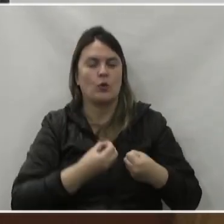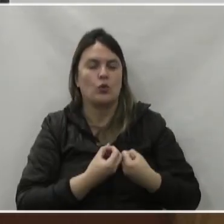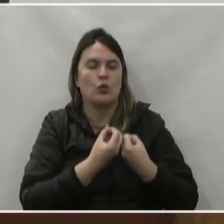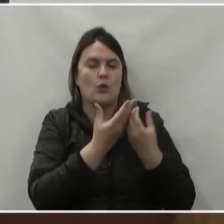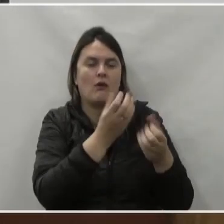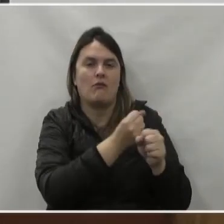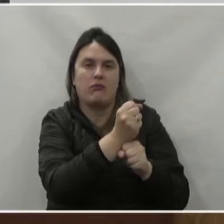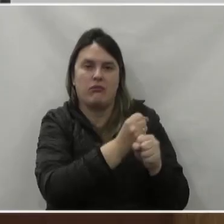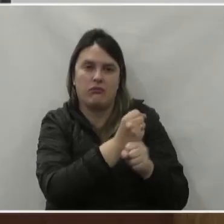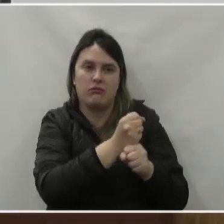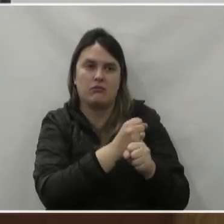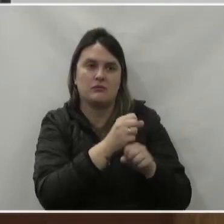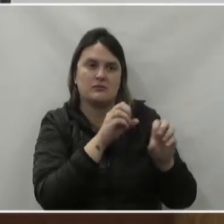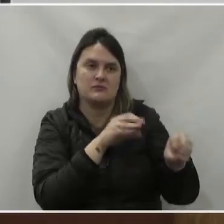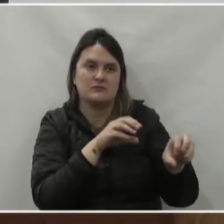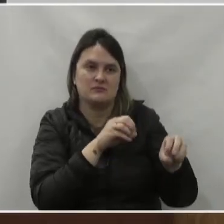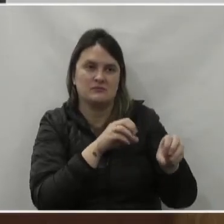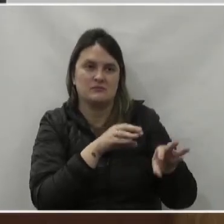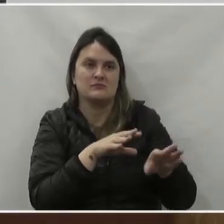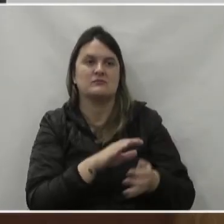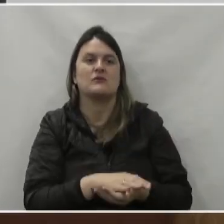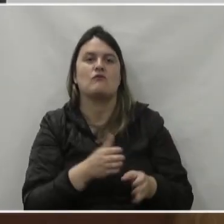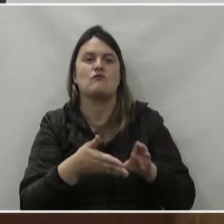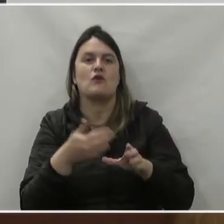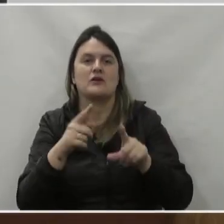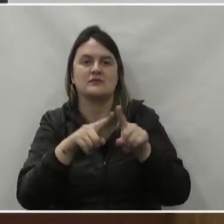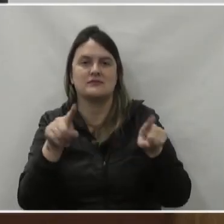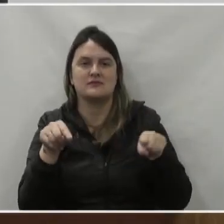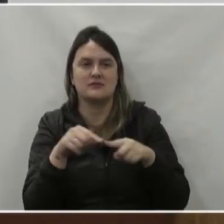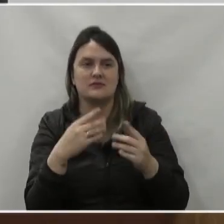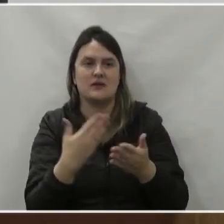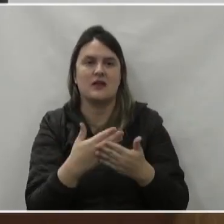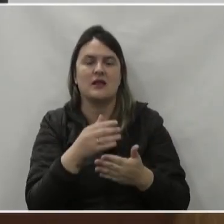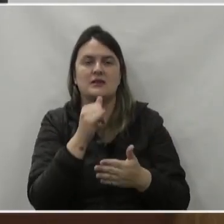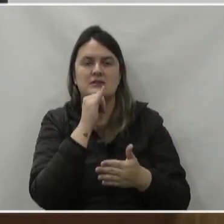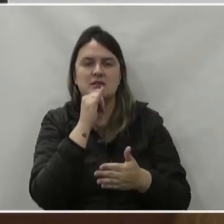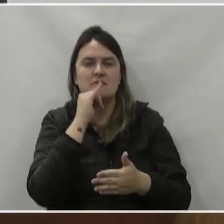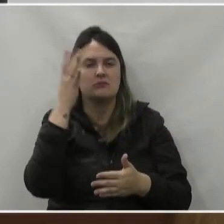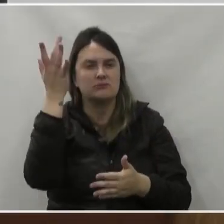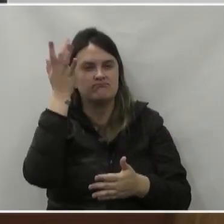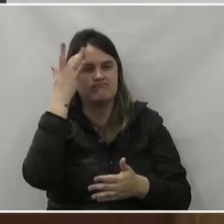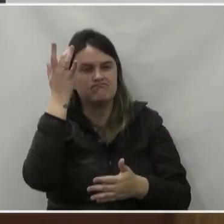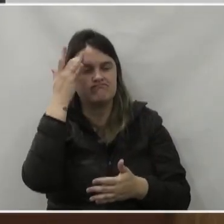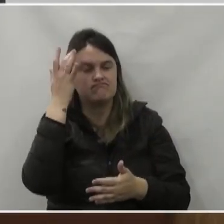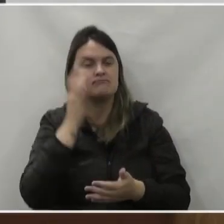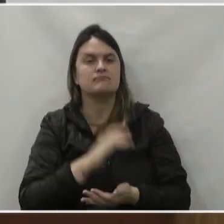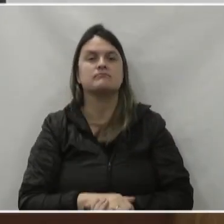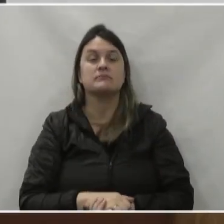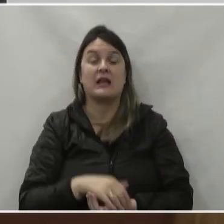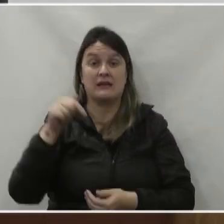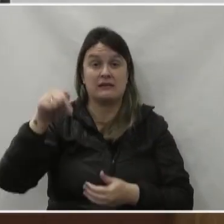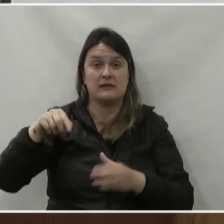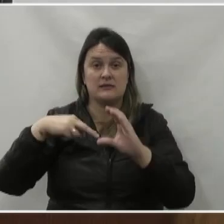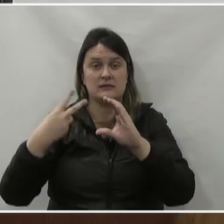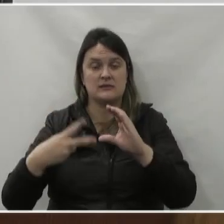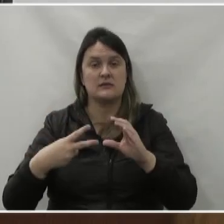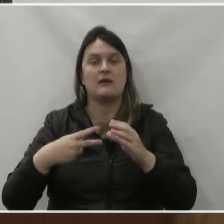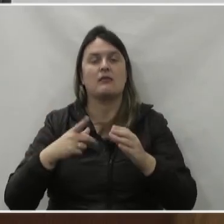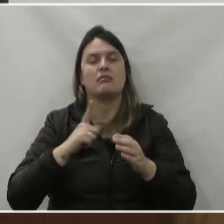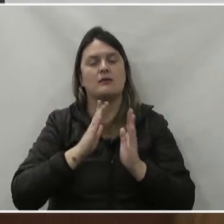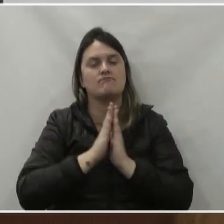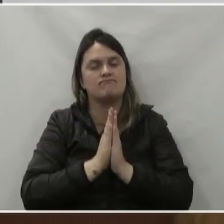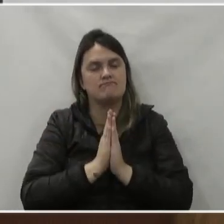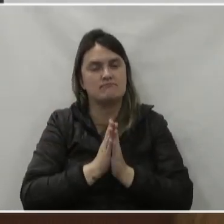tantos anos à educação, mesmo fora da sala de aula, continuam sendo exemplos de sabedoria e vocação. A Câmara Municipal expressa sua